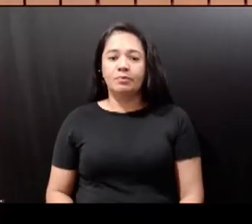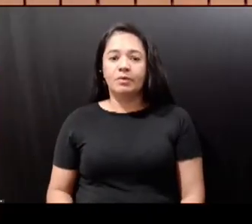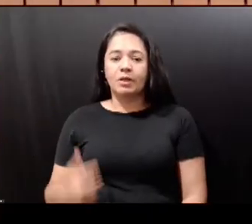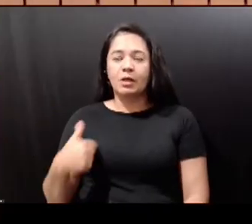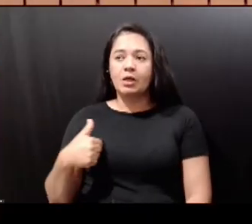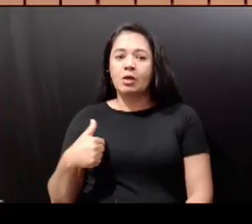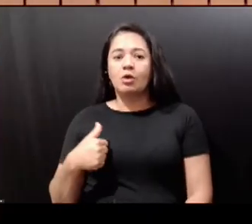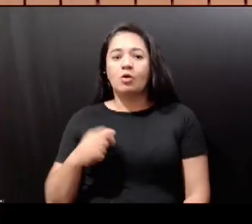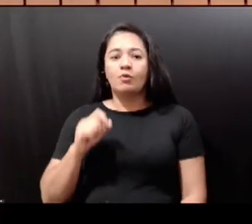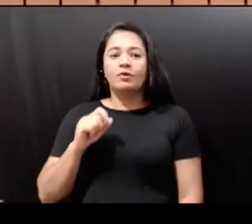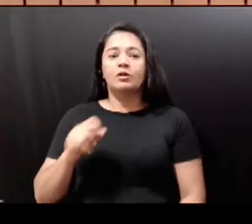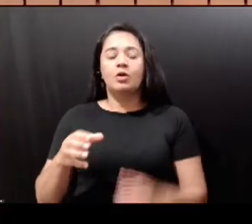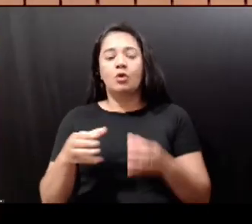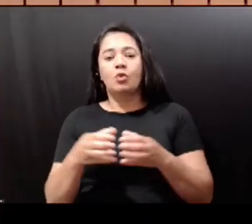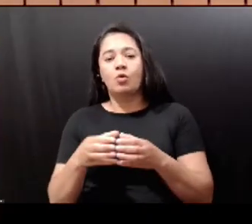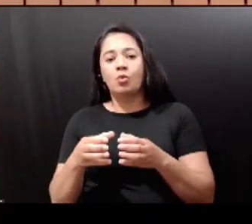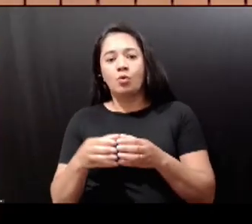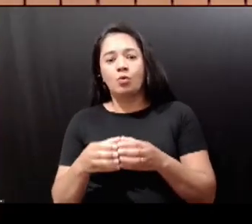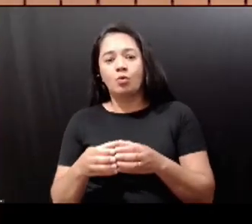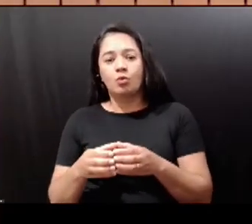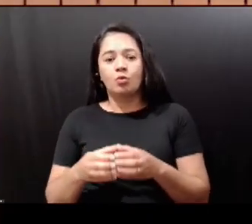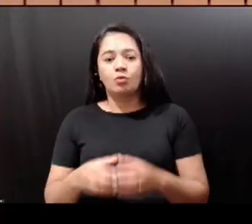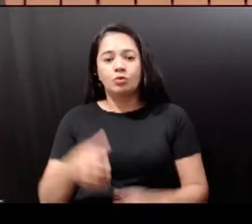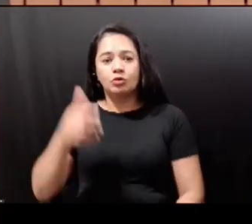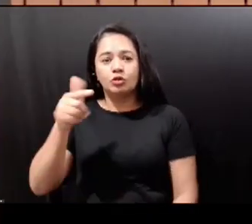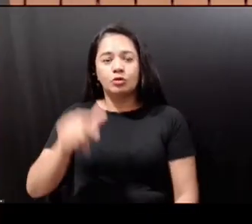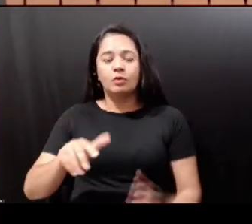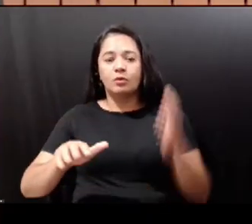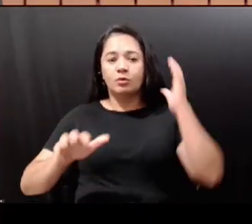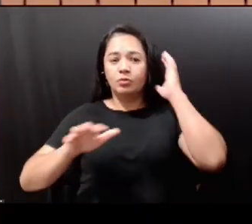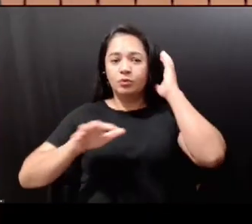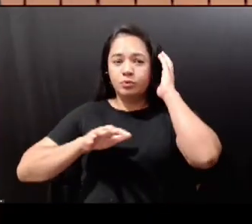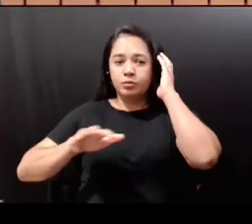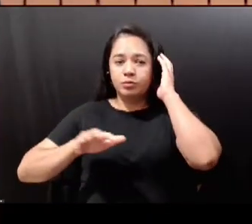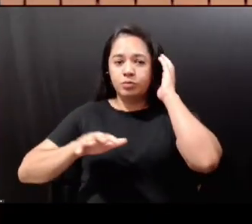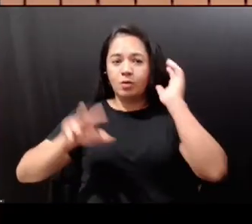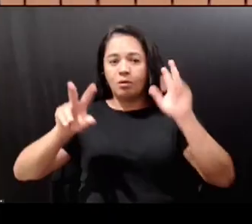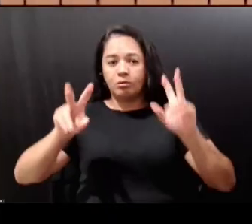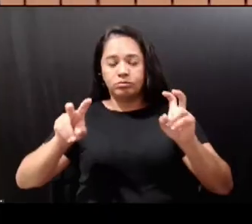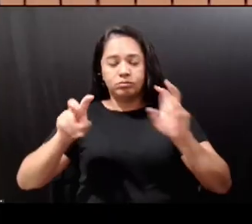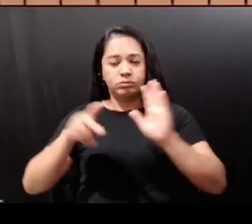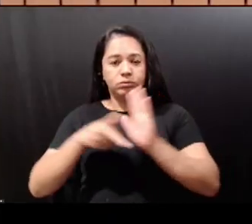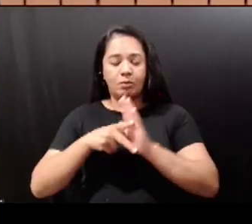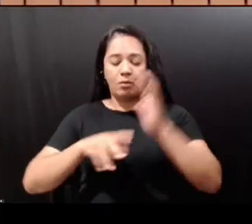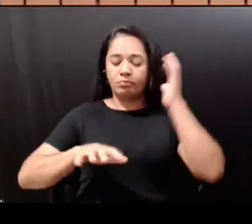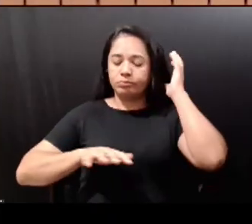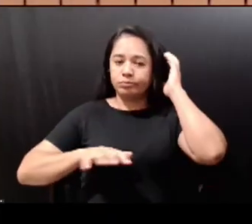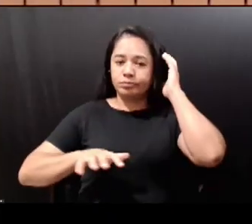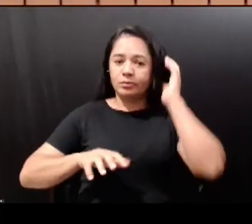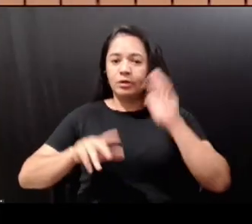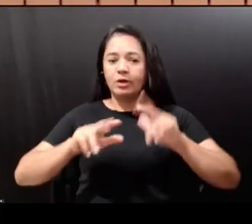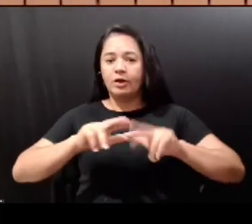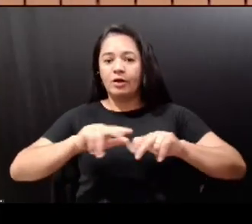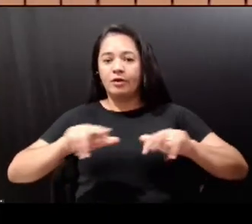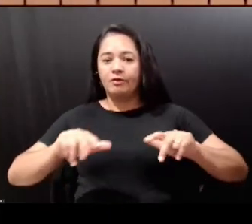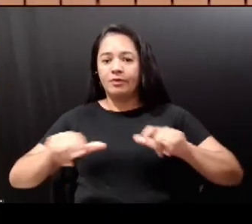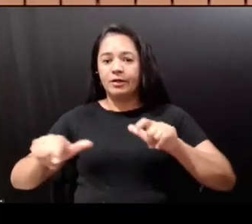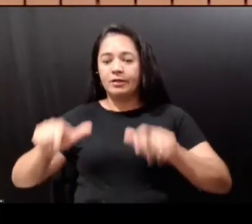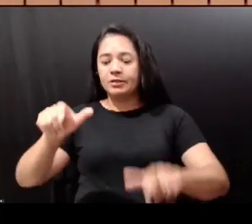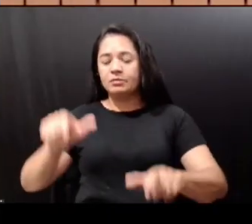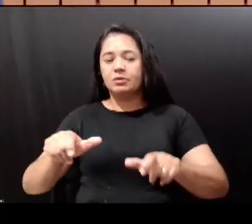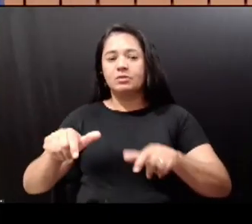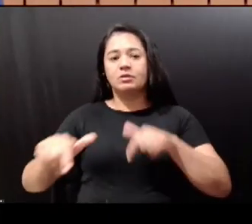conselho do hip hop, através de várias pessoas que têm um trabalho no hip hop, a